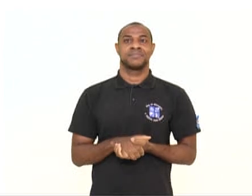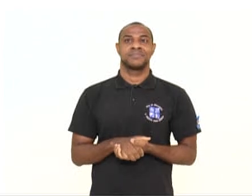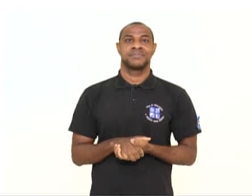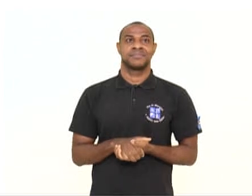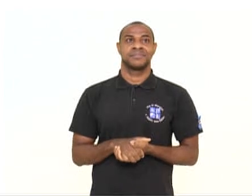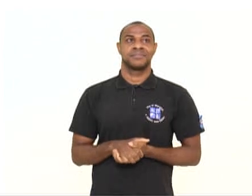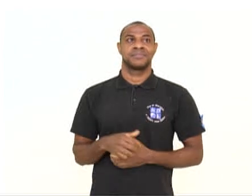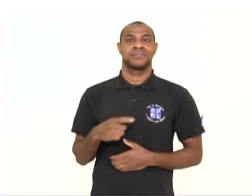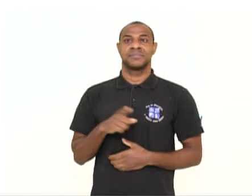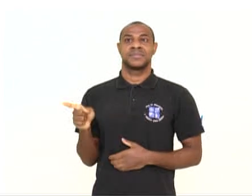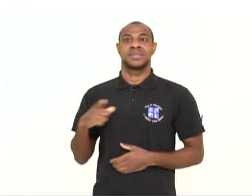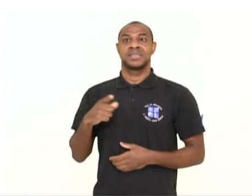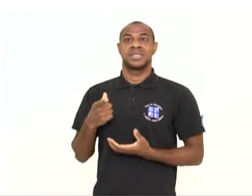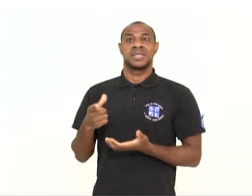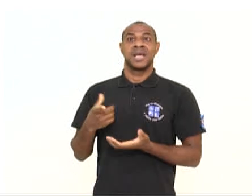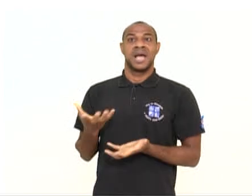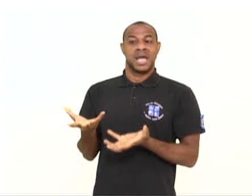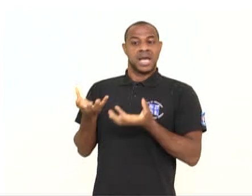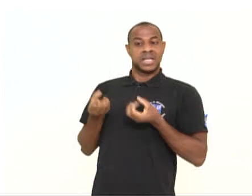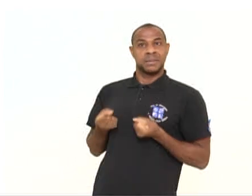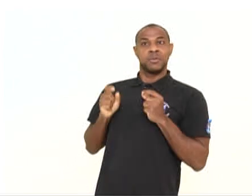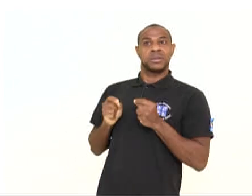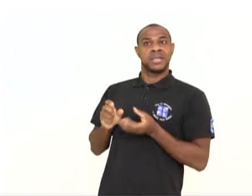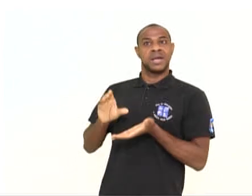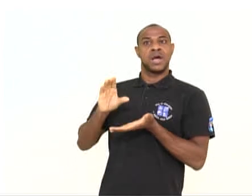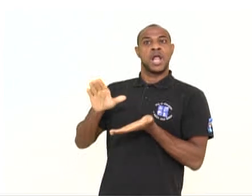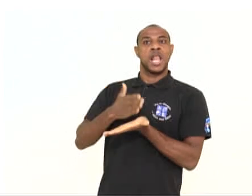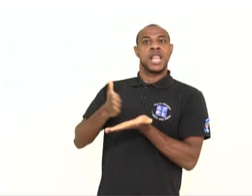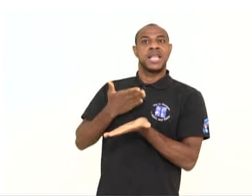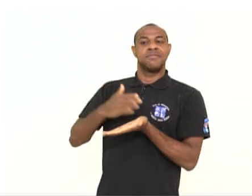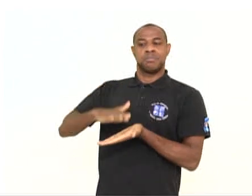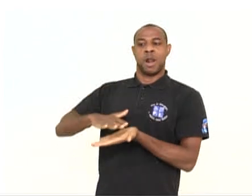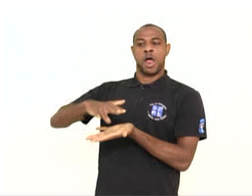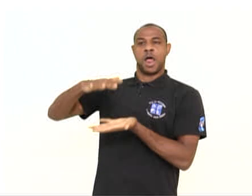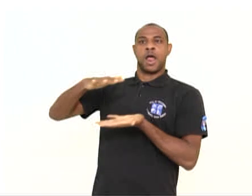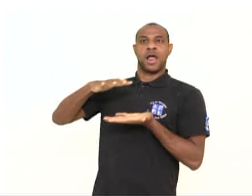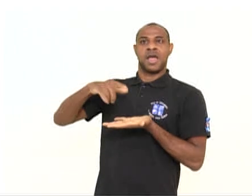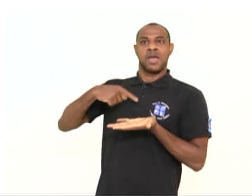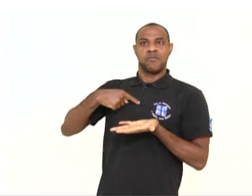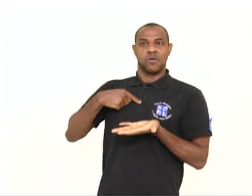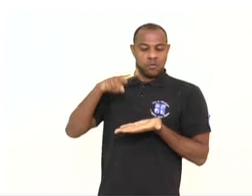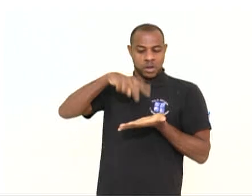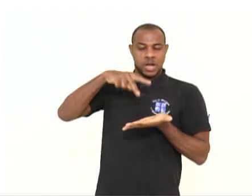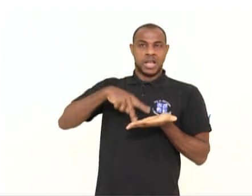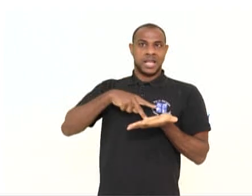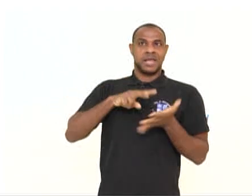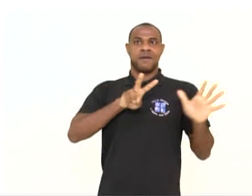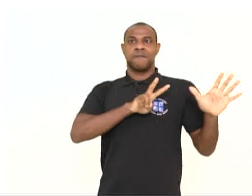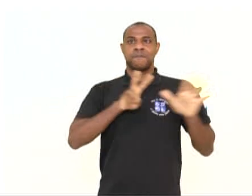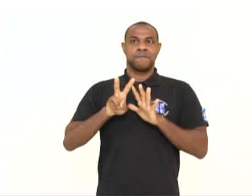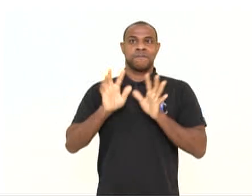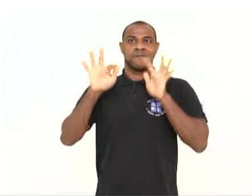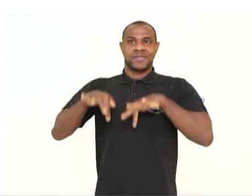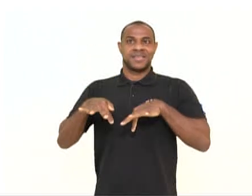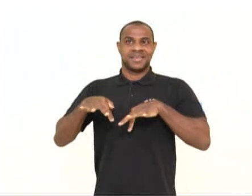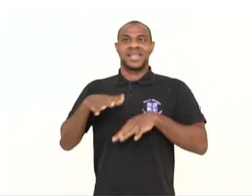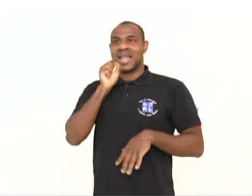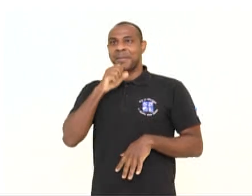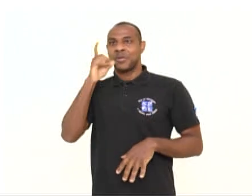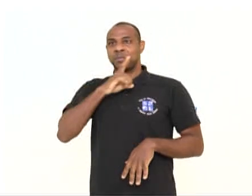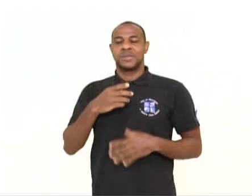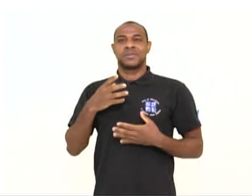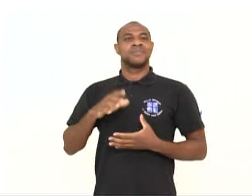Né? Recebi uma coleção nova de livros e o lerei. Né? Farei a leitura deles todo final de semana. He is surfing on